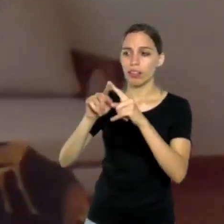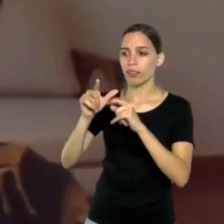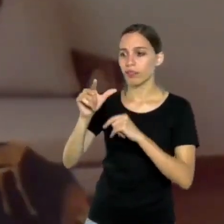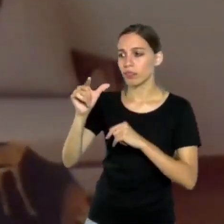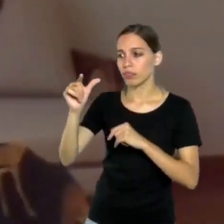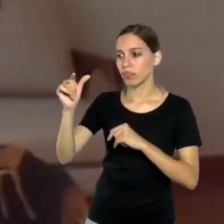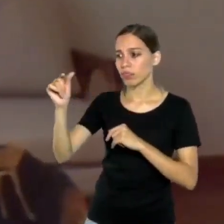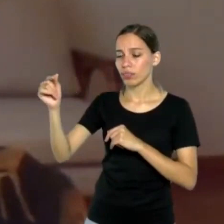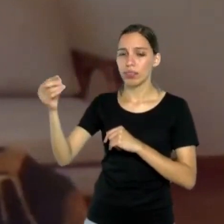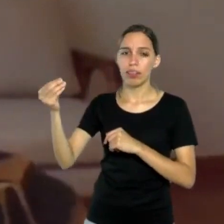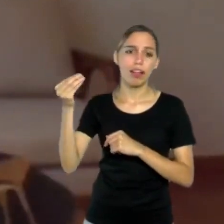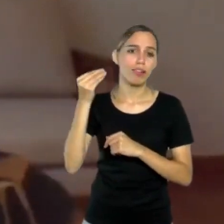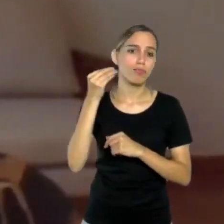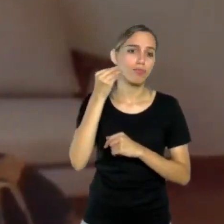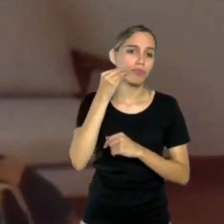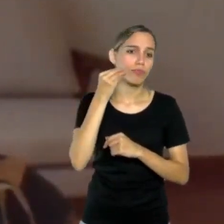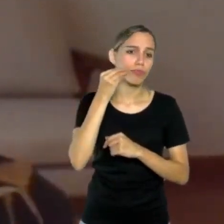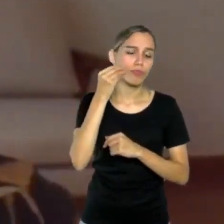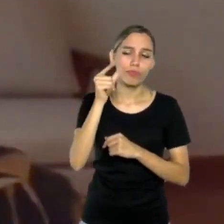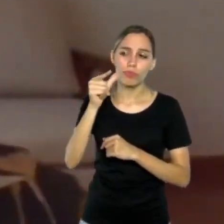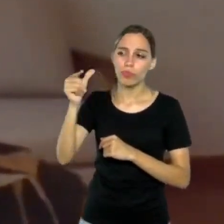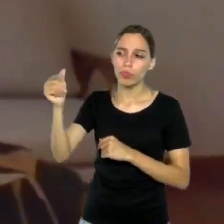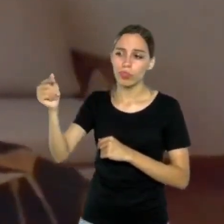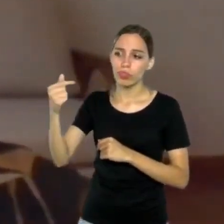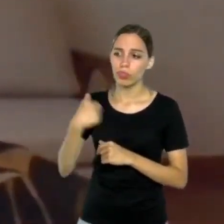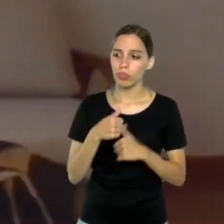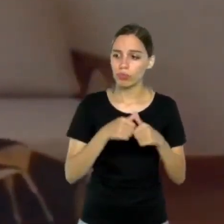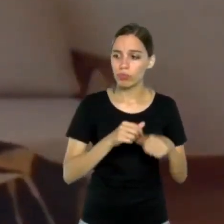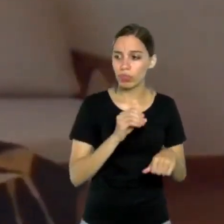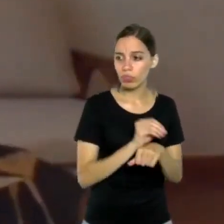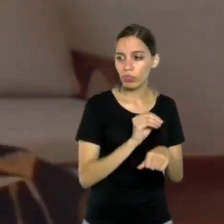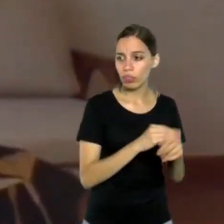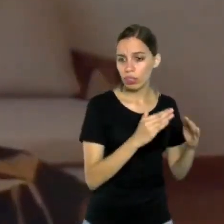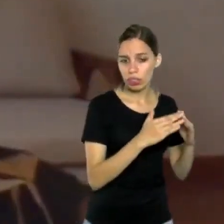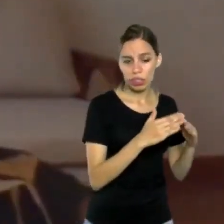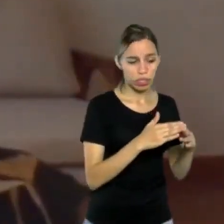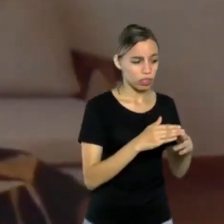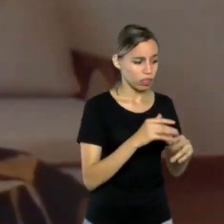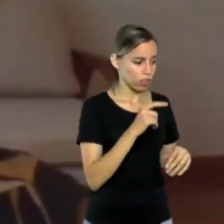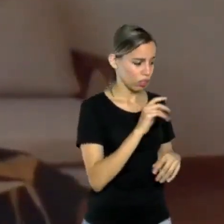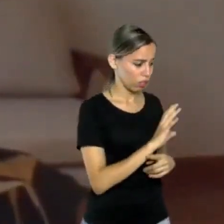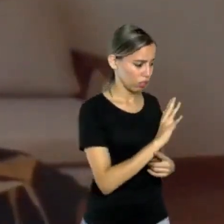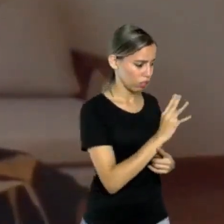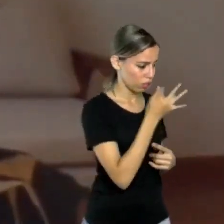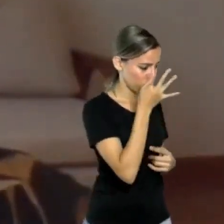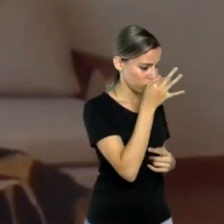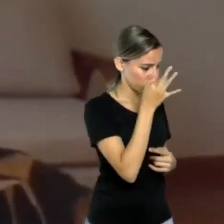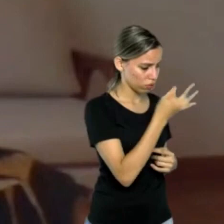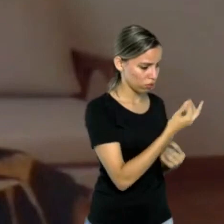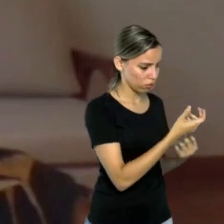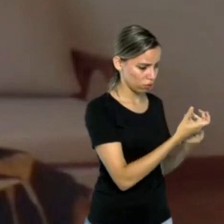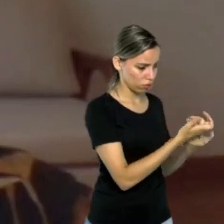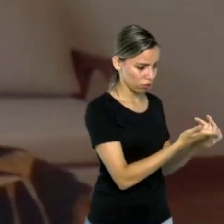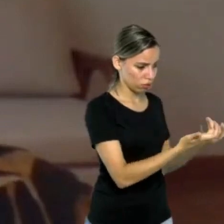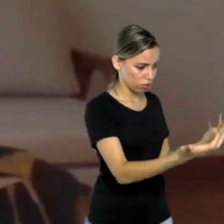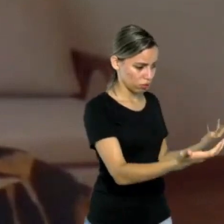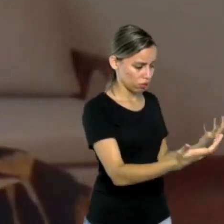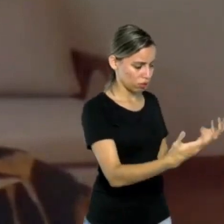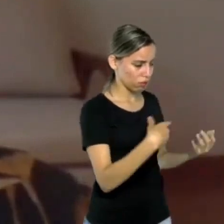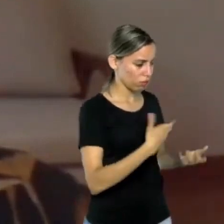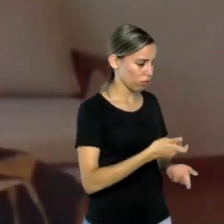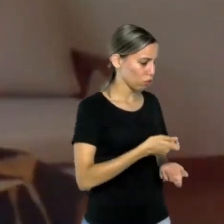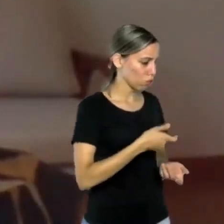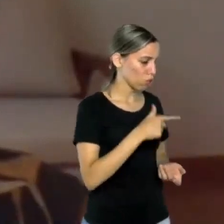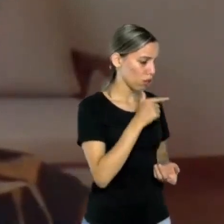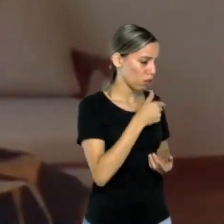deu um beijo rápido, eu fiquei entre as coisas da casa, olhei as plantas que em sua maioria gostam dos cantos onde foram postas. E